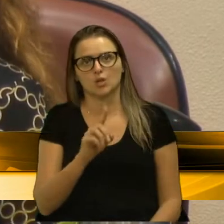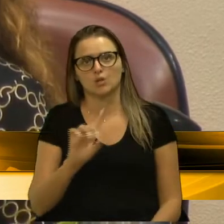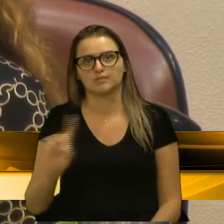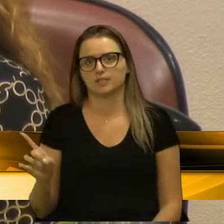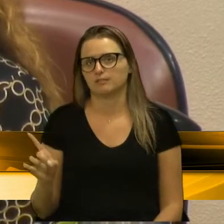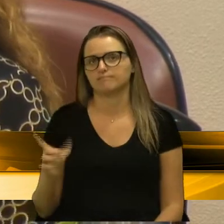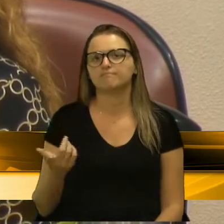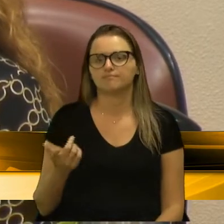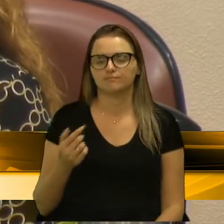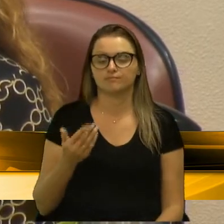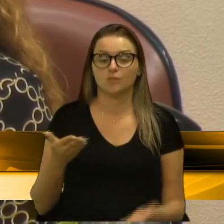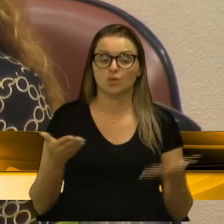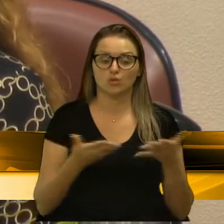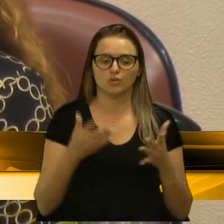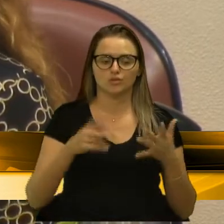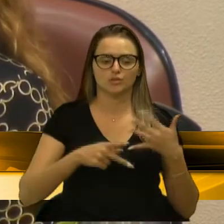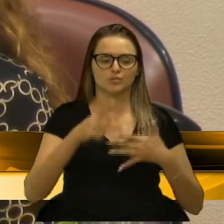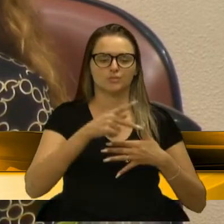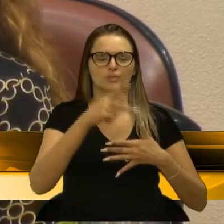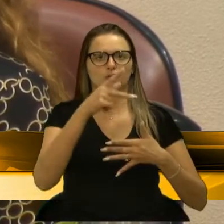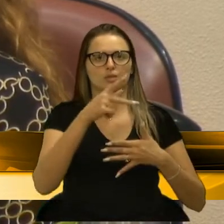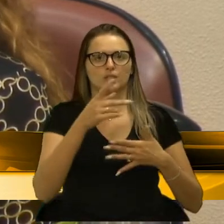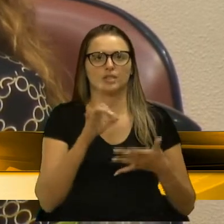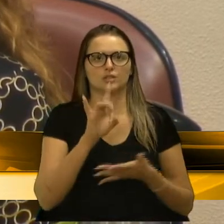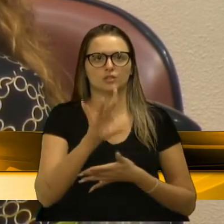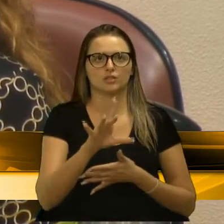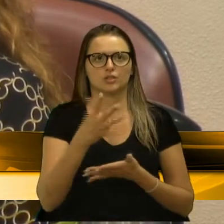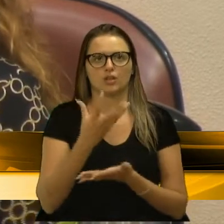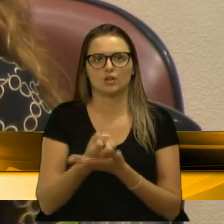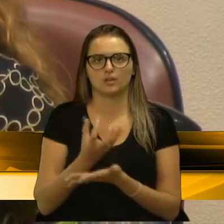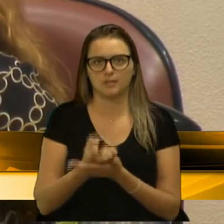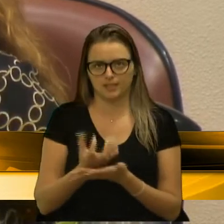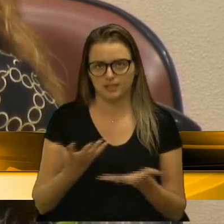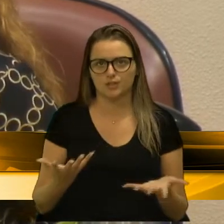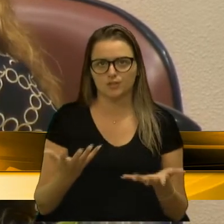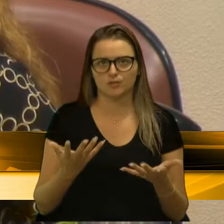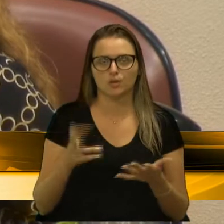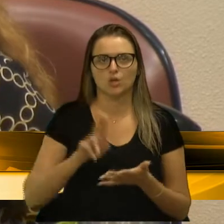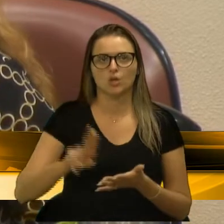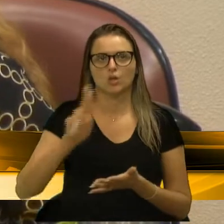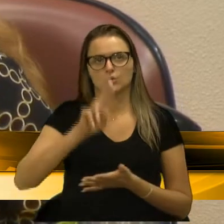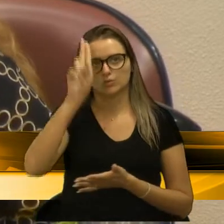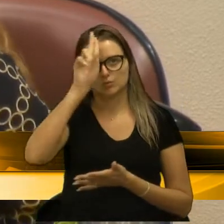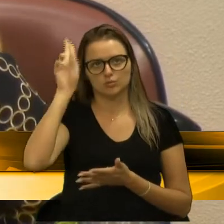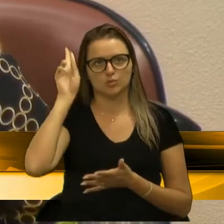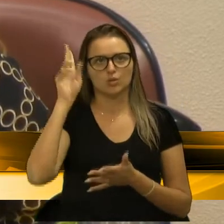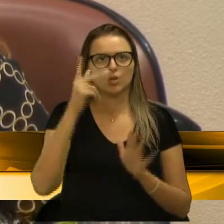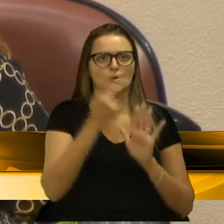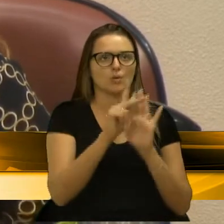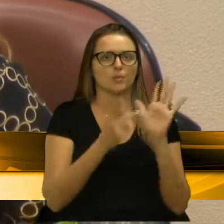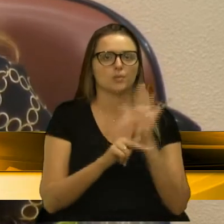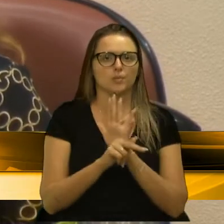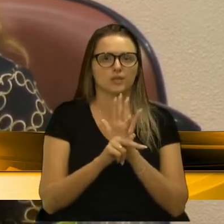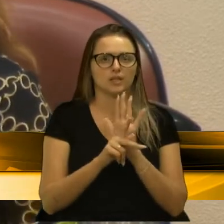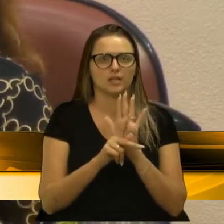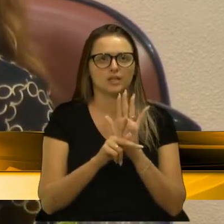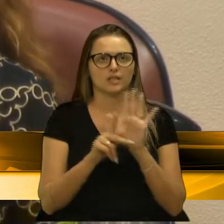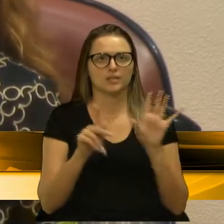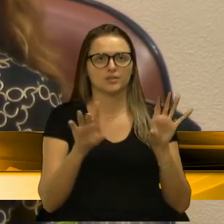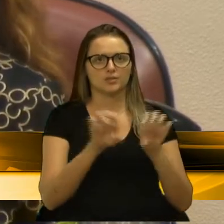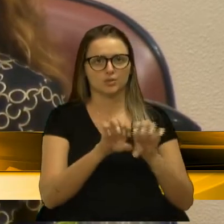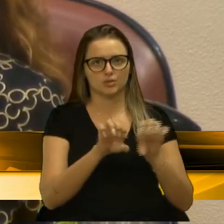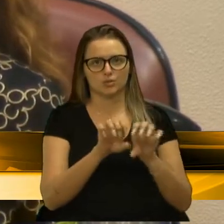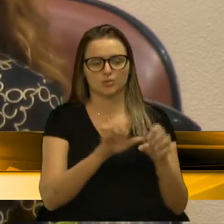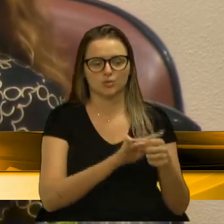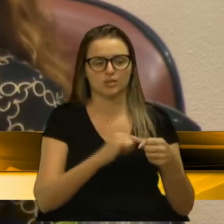visto que a prioridade tem sido, sim, o transporte individual. Prova disso é o plano de mobilidade urbana, que foi postergado 1, 2,